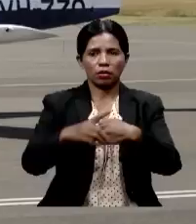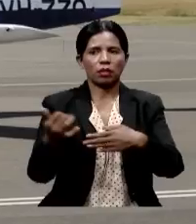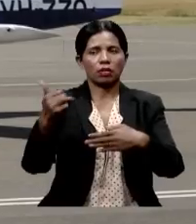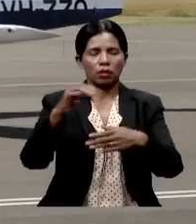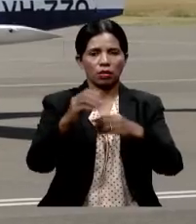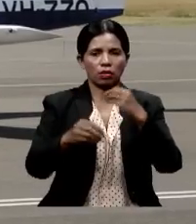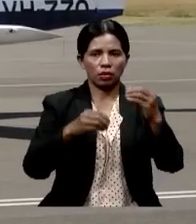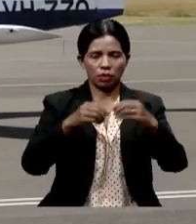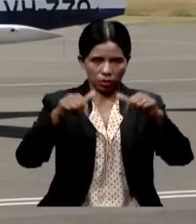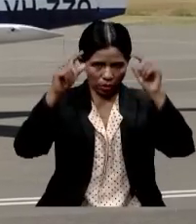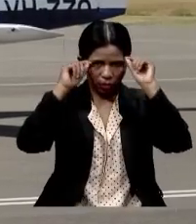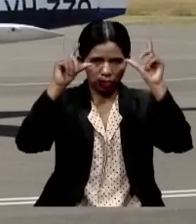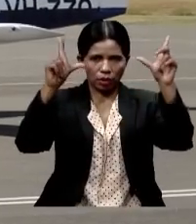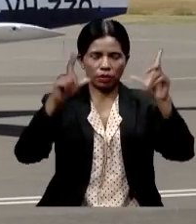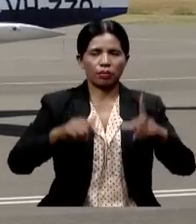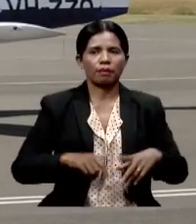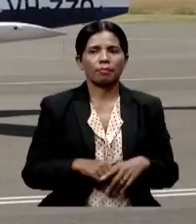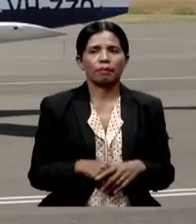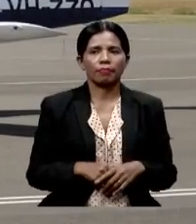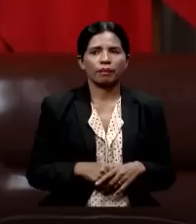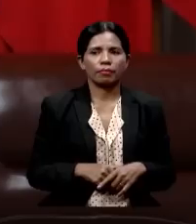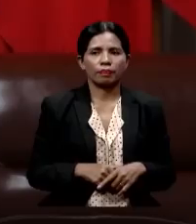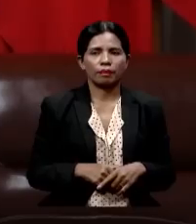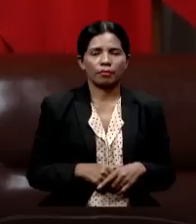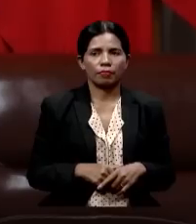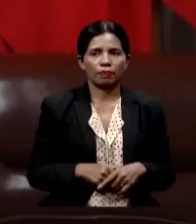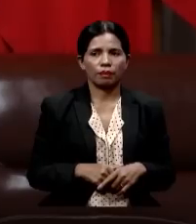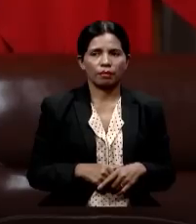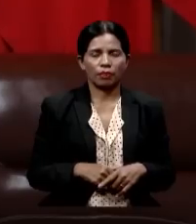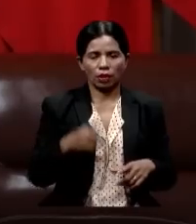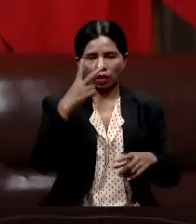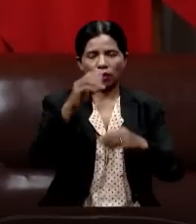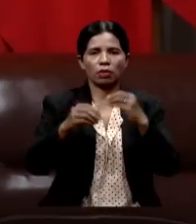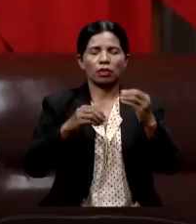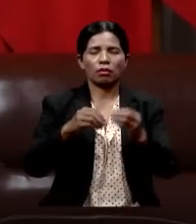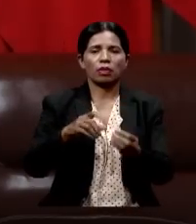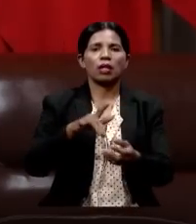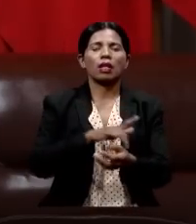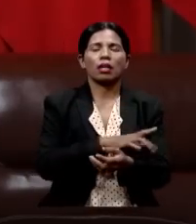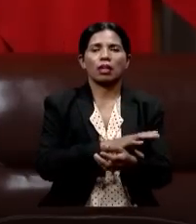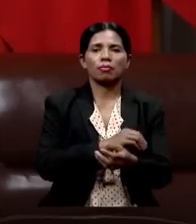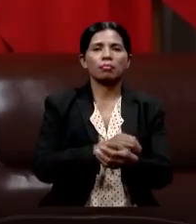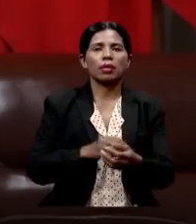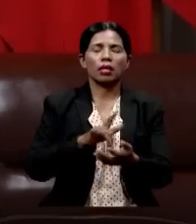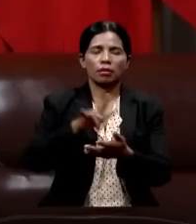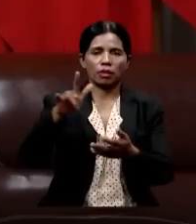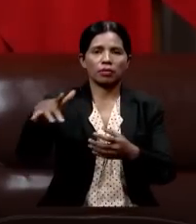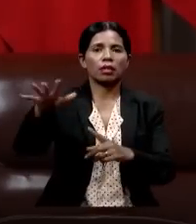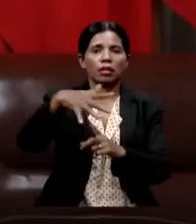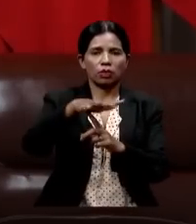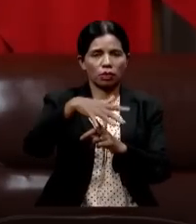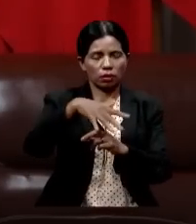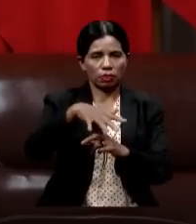aéreo e a Timor-Leste. Regula. Aviação e itinerário, busca para